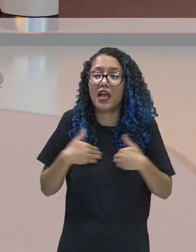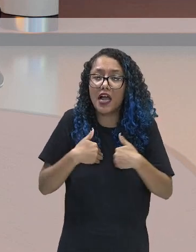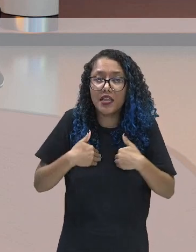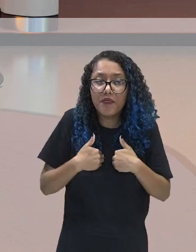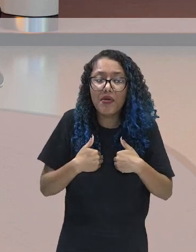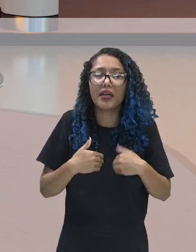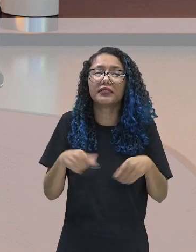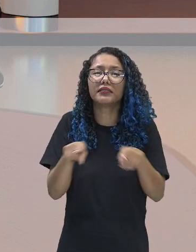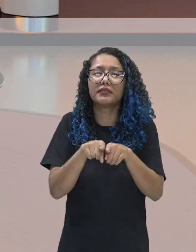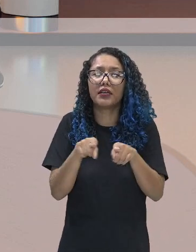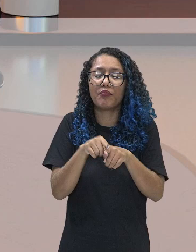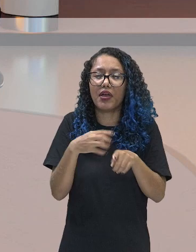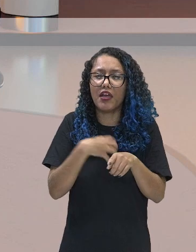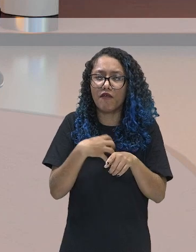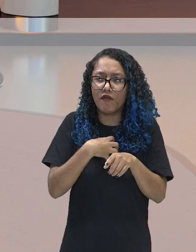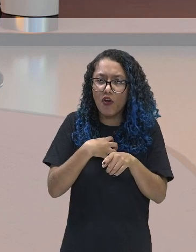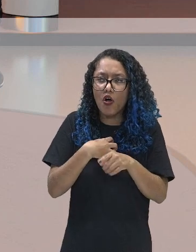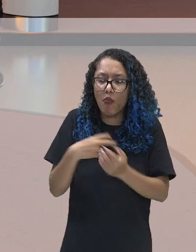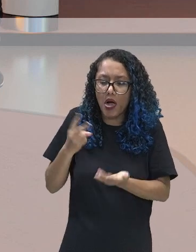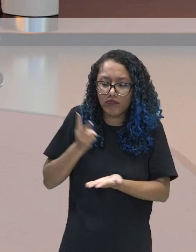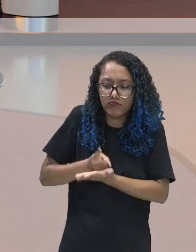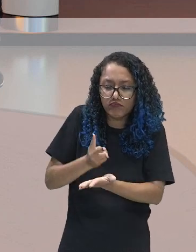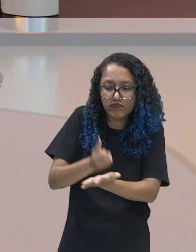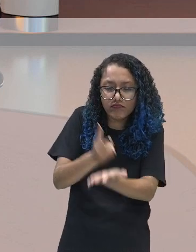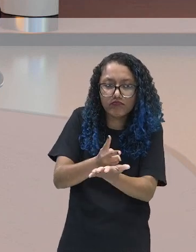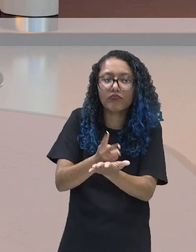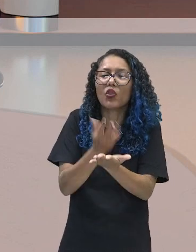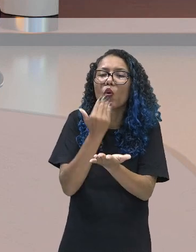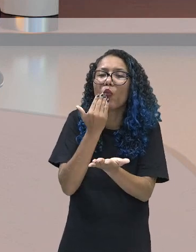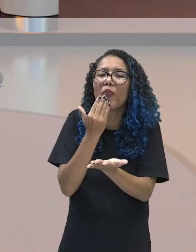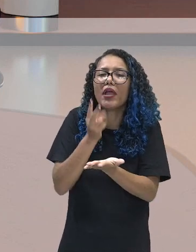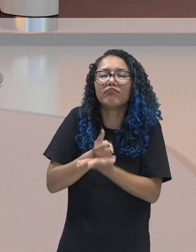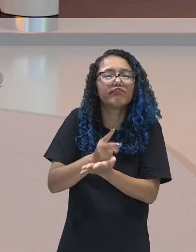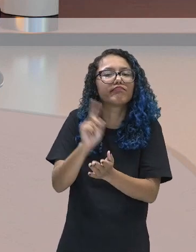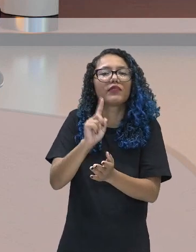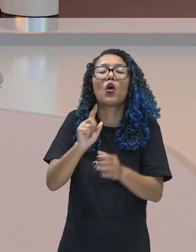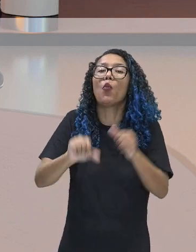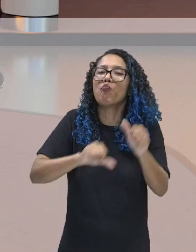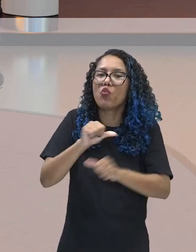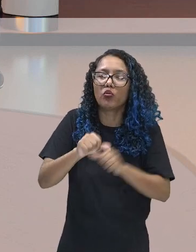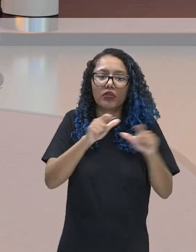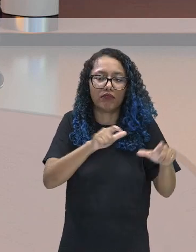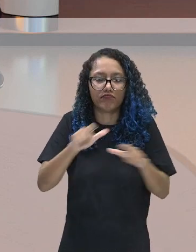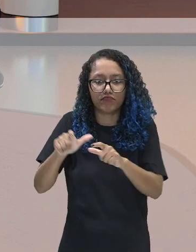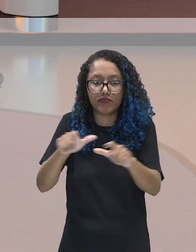alimentar, ela não é estática, ela vem mudando de um lugar para o outro. Por exemplo,